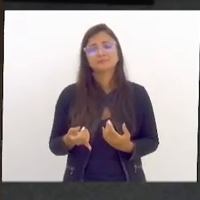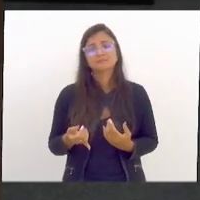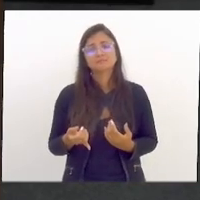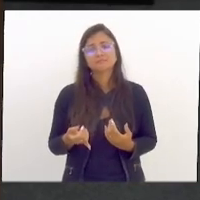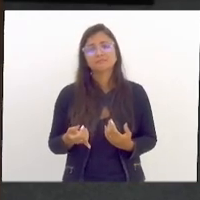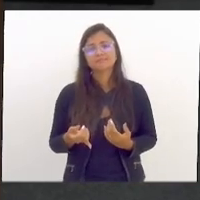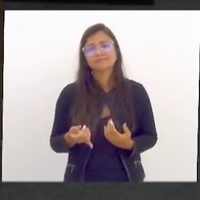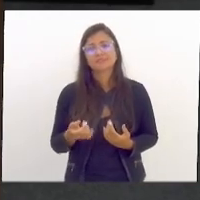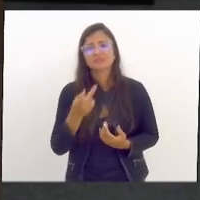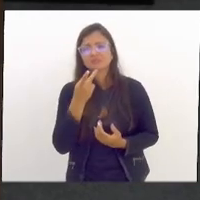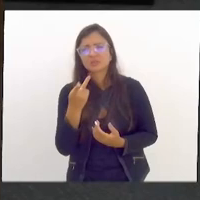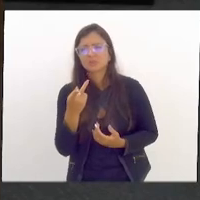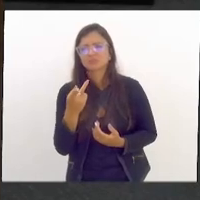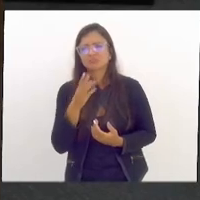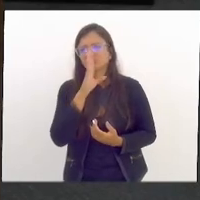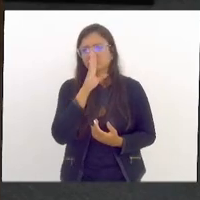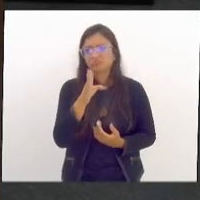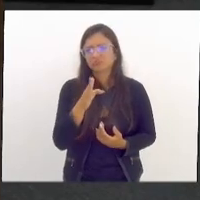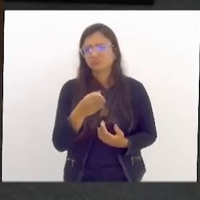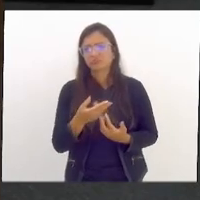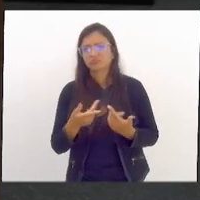essa abordagem direta,